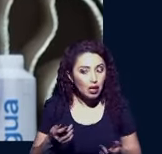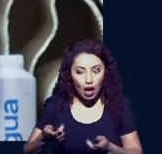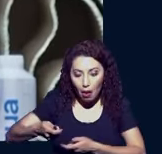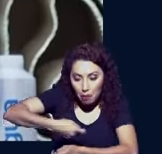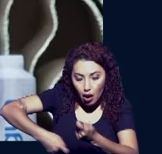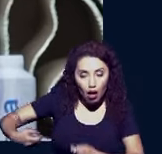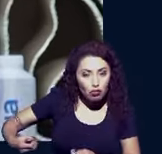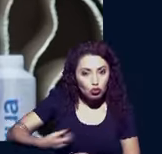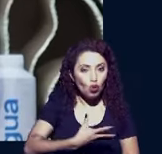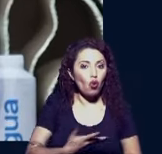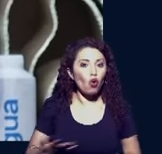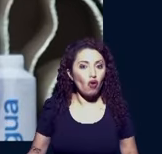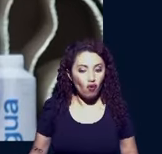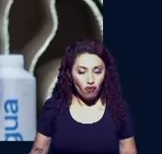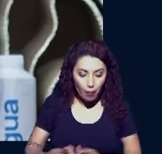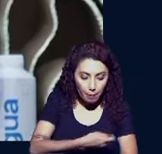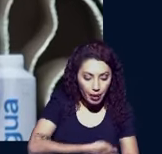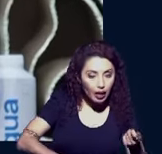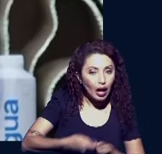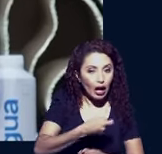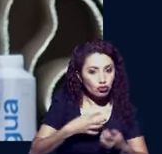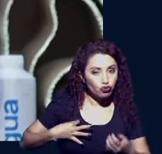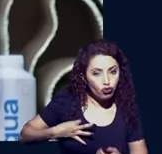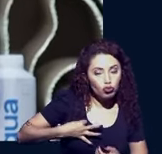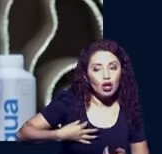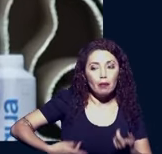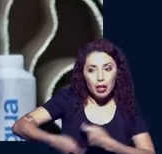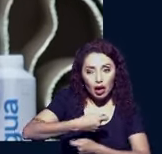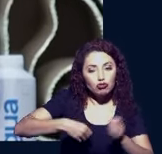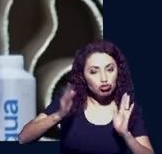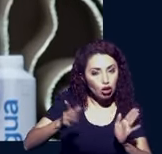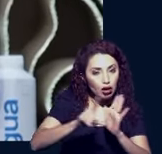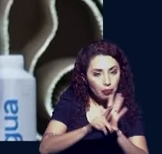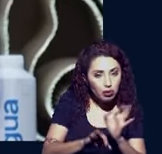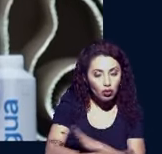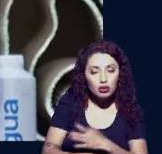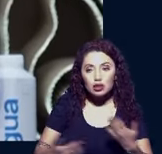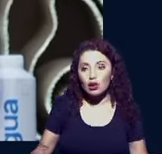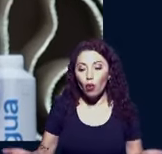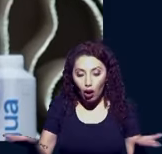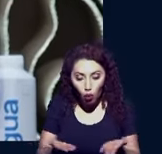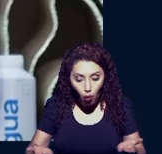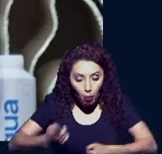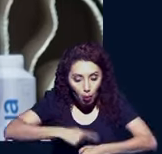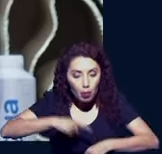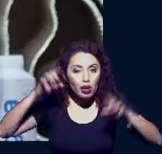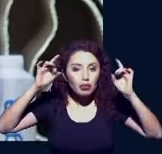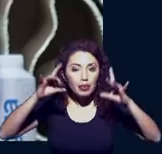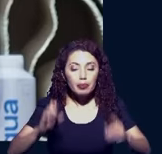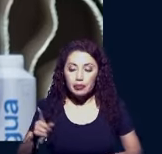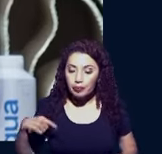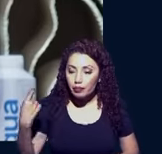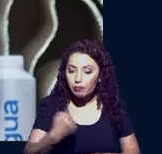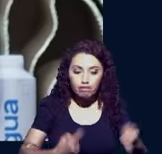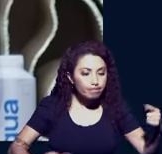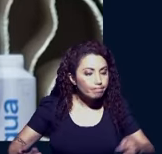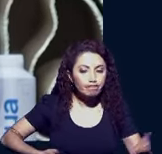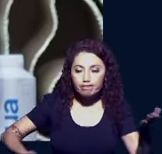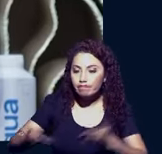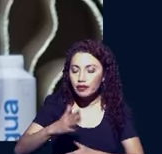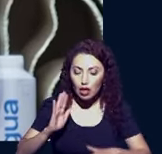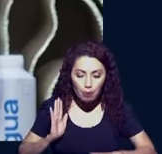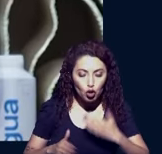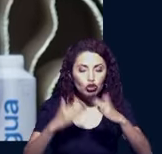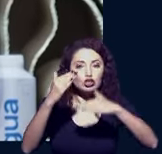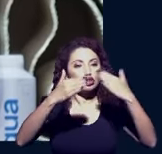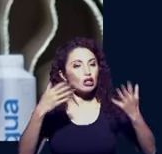voluntários seja mercados regulados o Brasil tá num momento muito especial para discutir o processo da sua do seu sistema